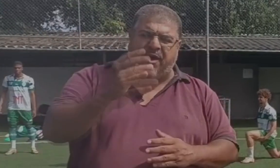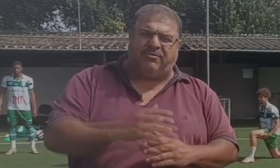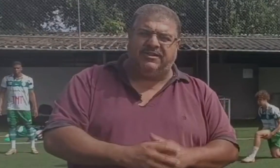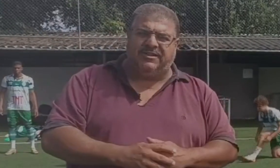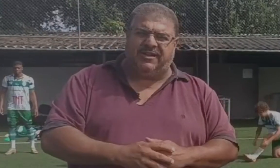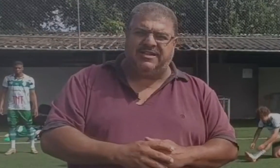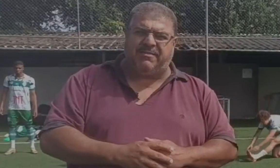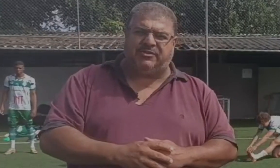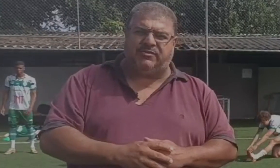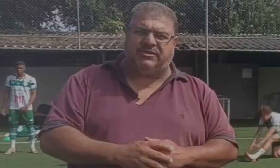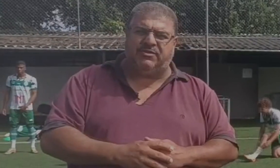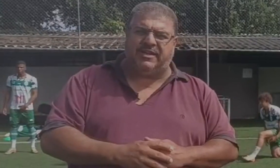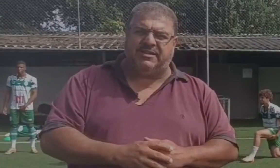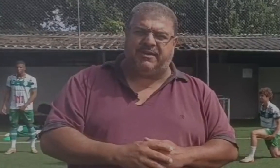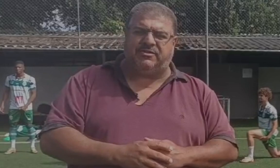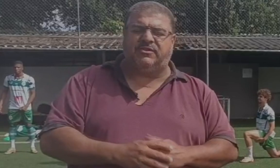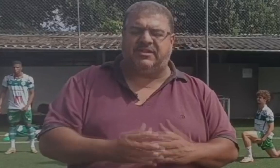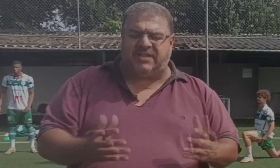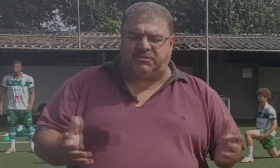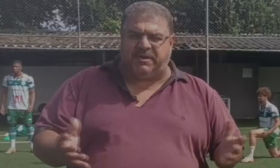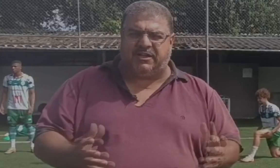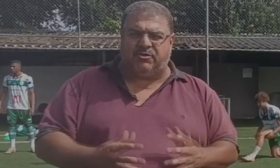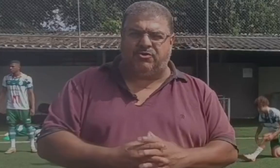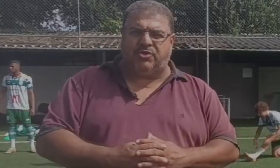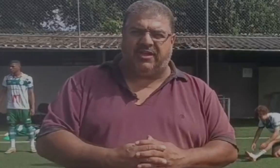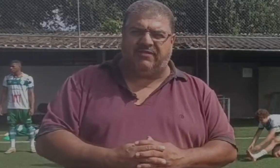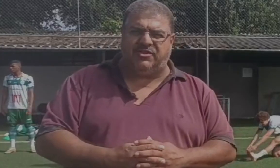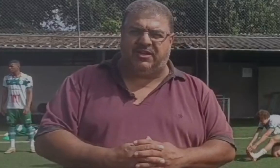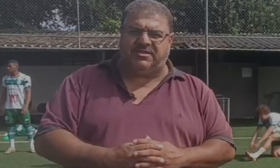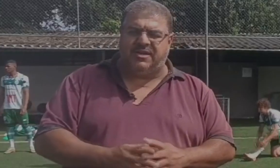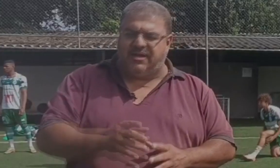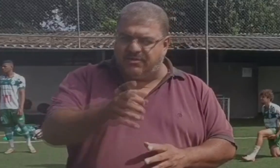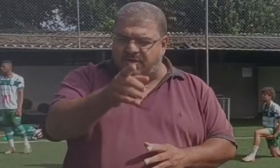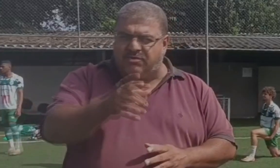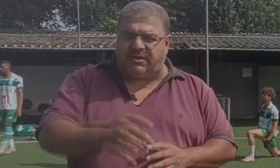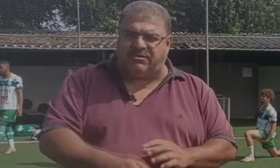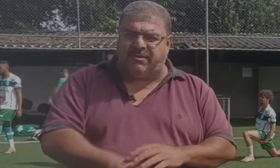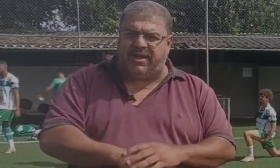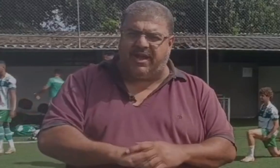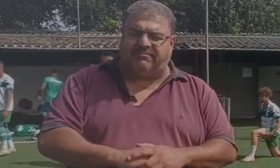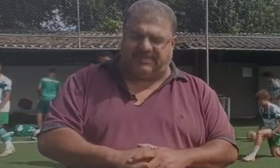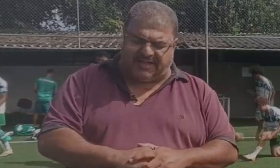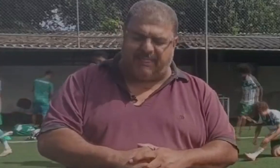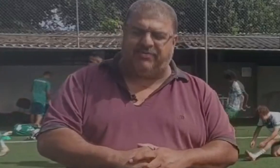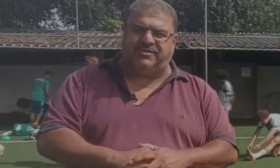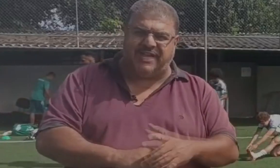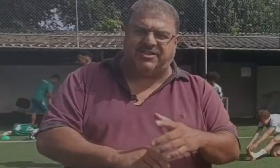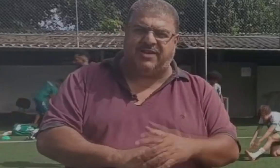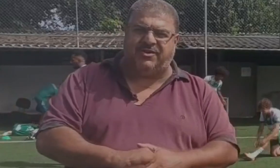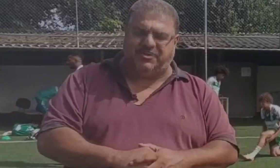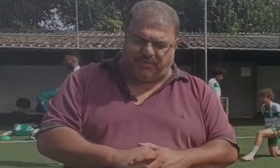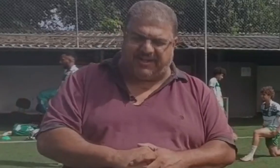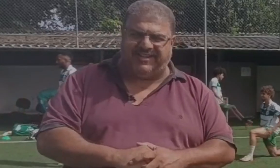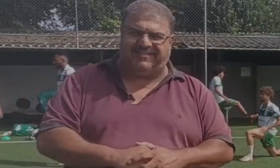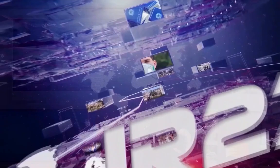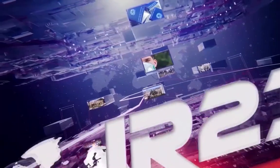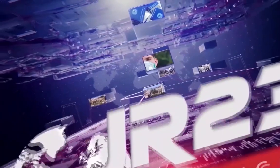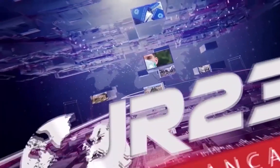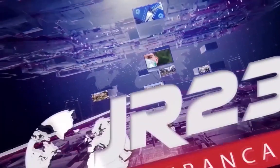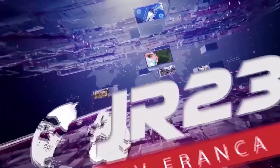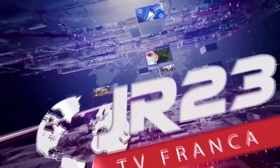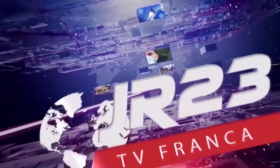você. Samuel, grande abraço a você, um grande abraço a você, telespectador do JR 23. Nos encontramos amanhã, sábado, 7 da noite, por